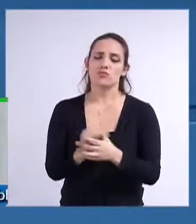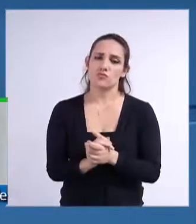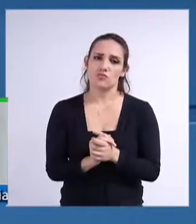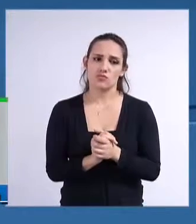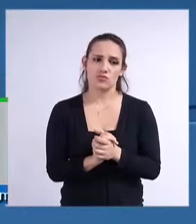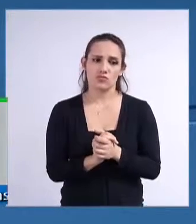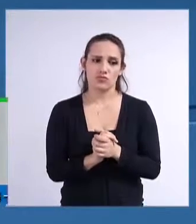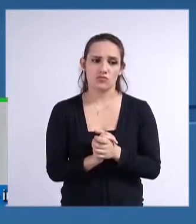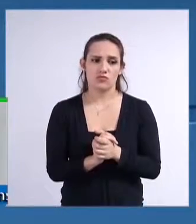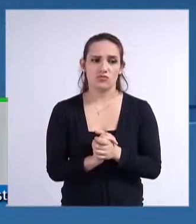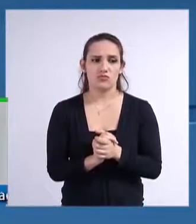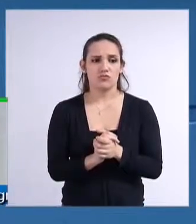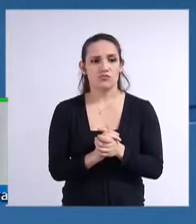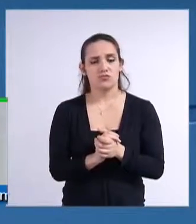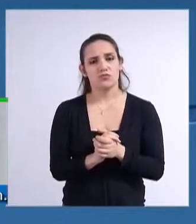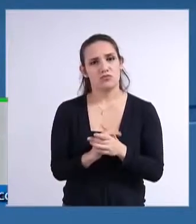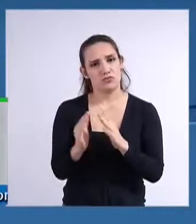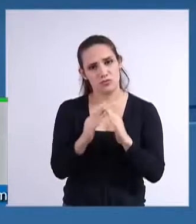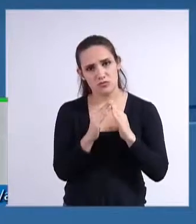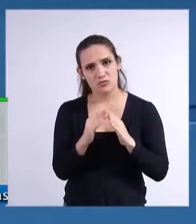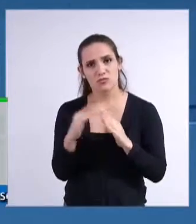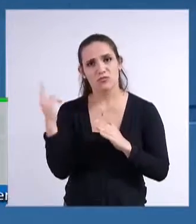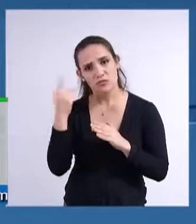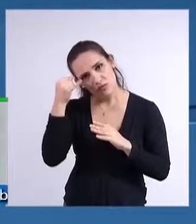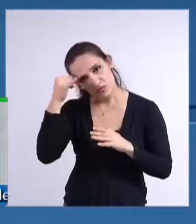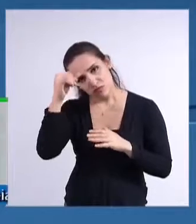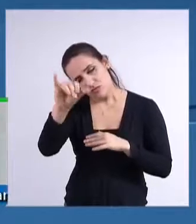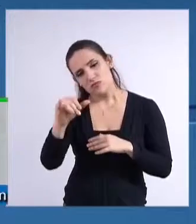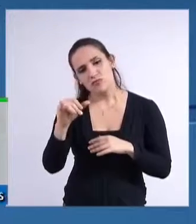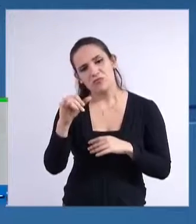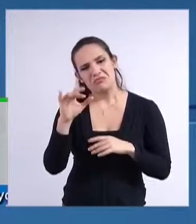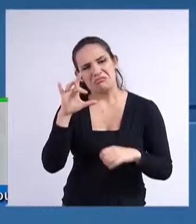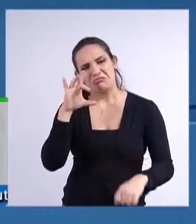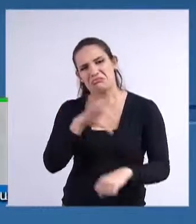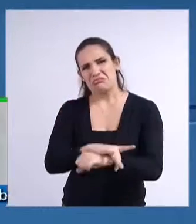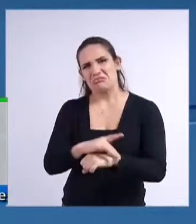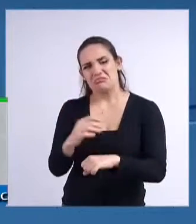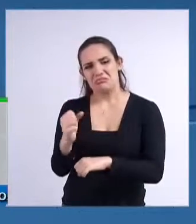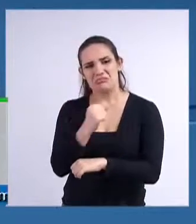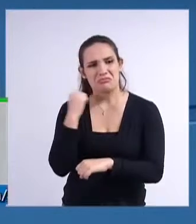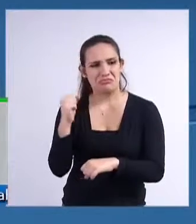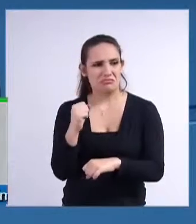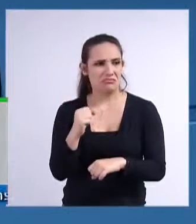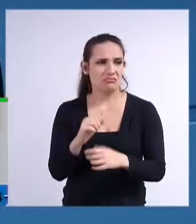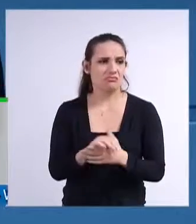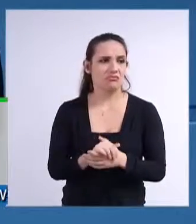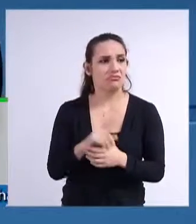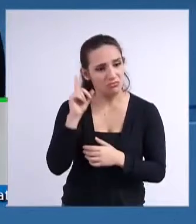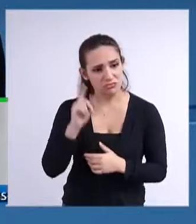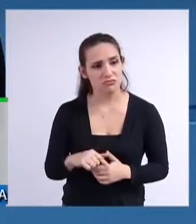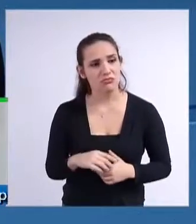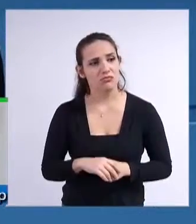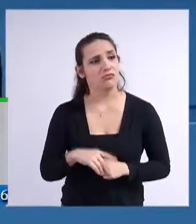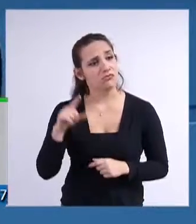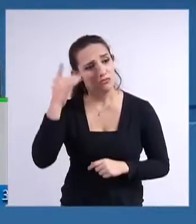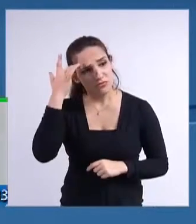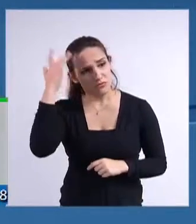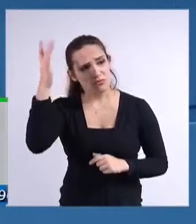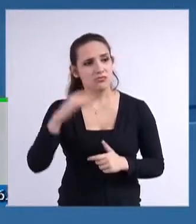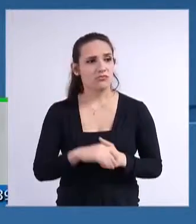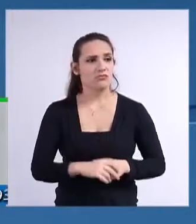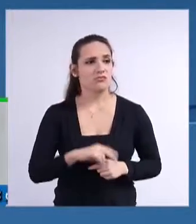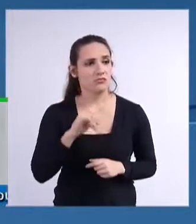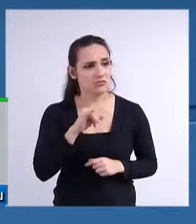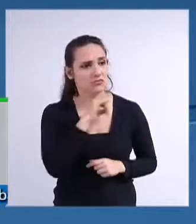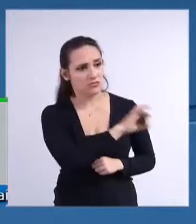relação a esse surto, essa epidemia de dengue e chikungunya que voltou a acontecer de novo no nosso estado. É isso. É muito fácil. Se cada